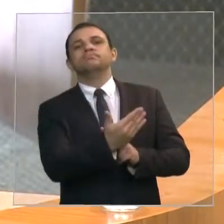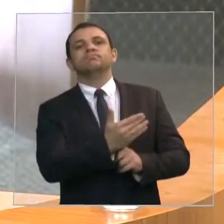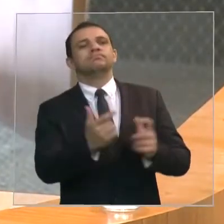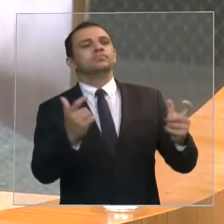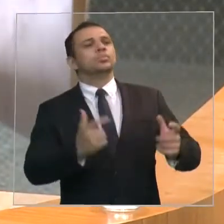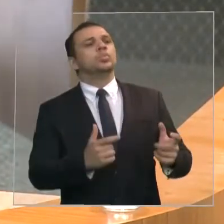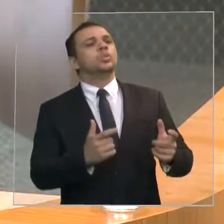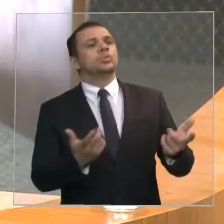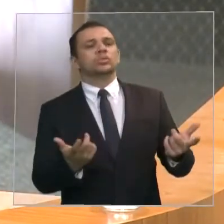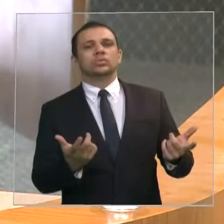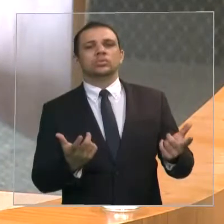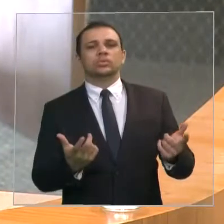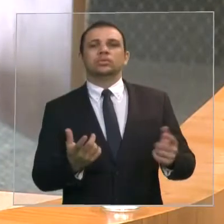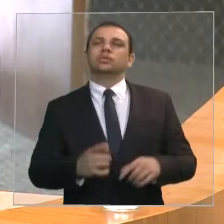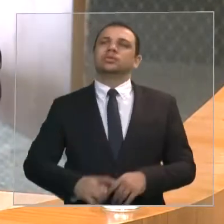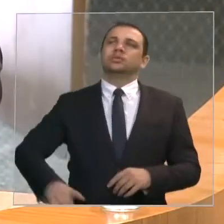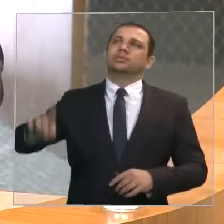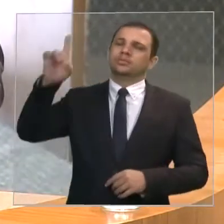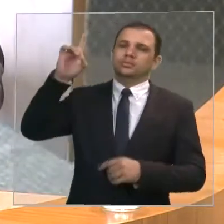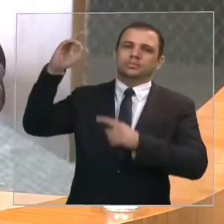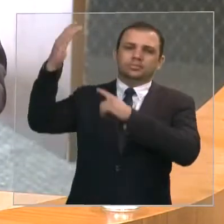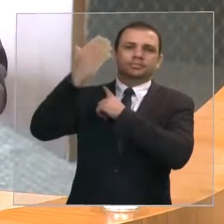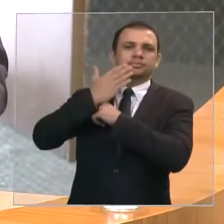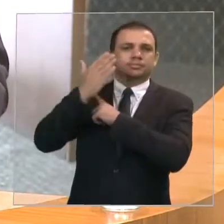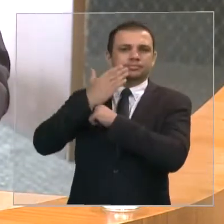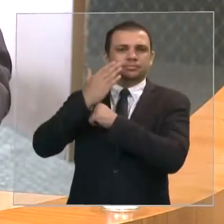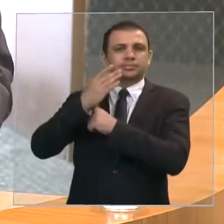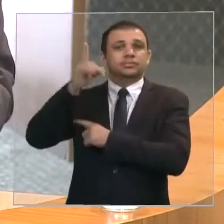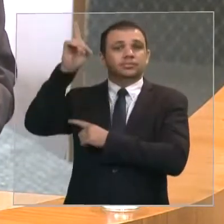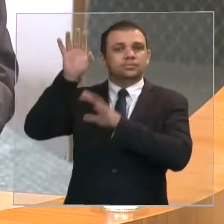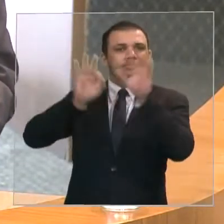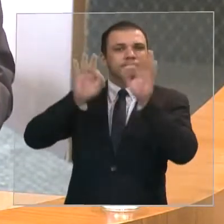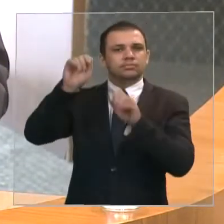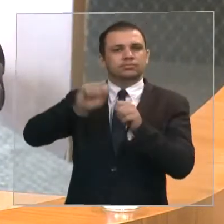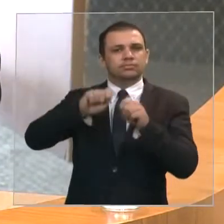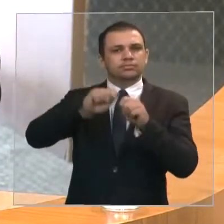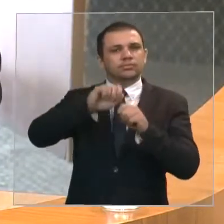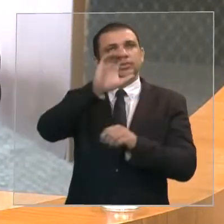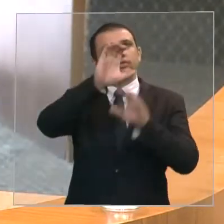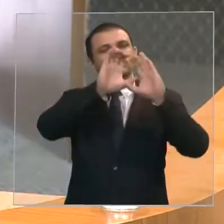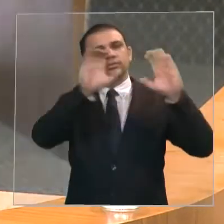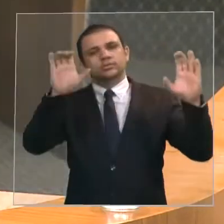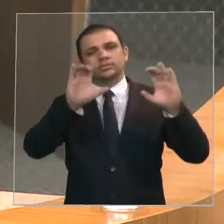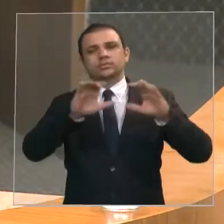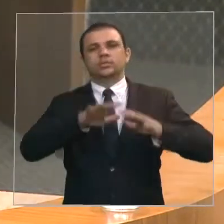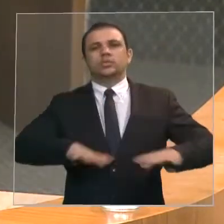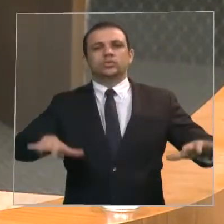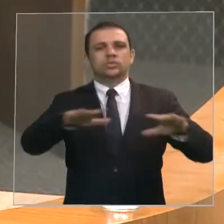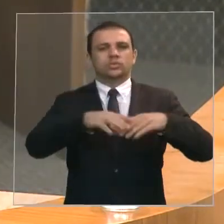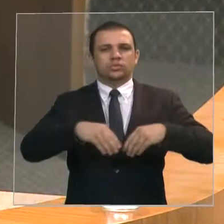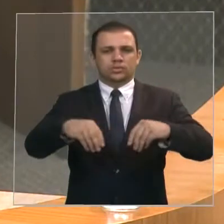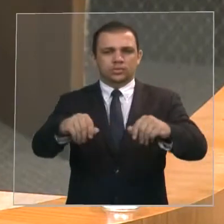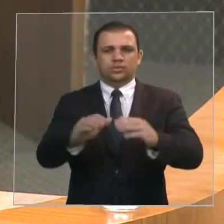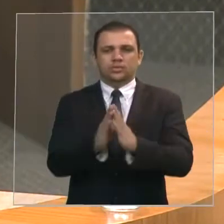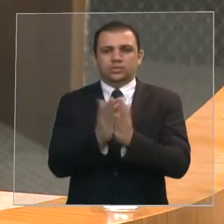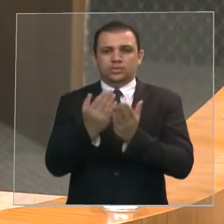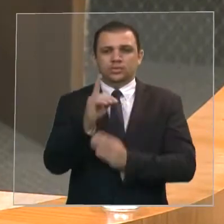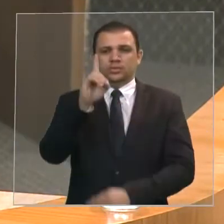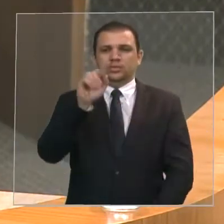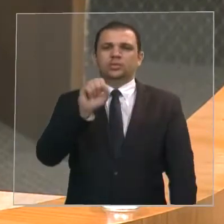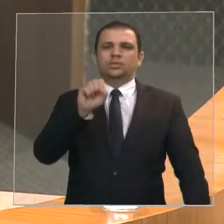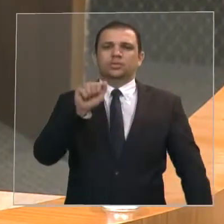meu socorro vem do Senhor, que fez o céu e a terra. Salmos 121, 1 e